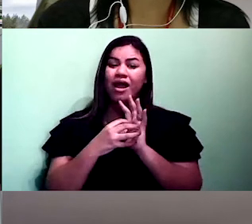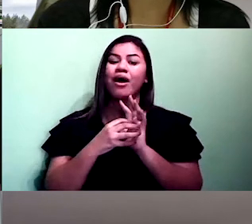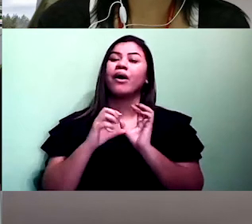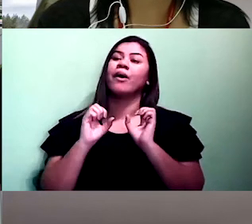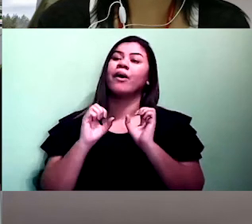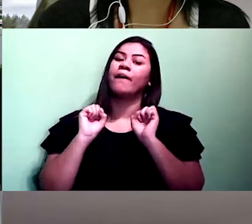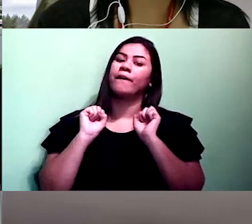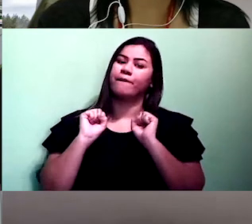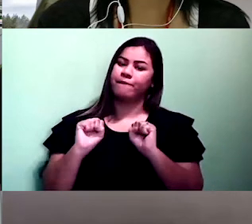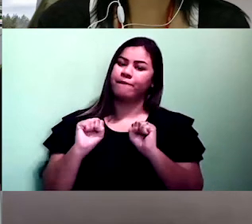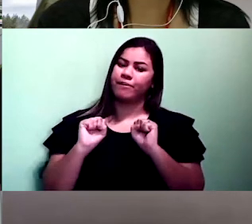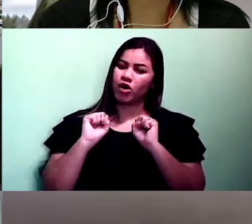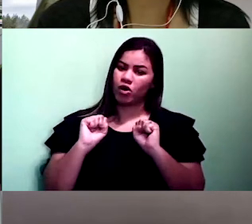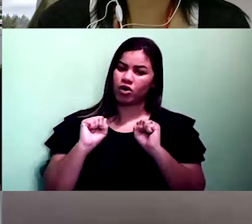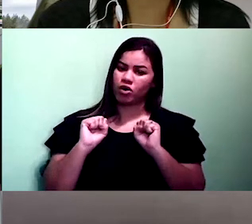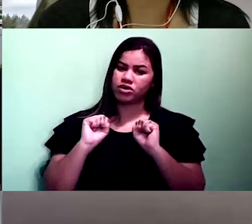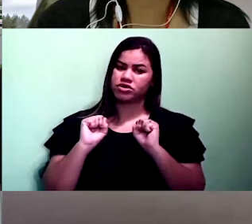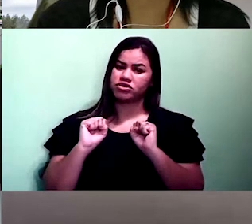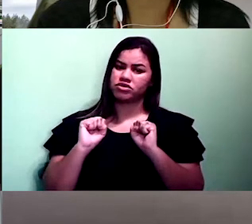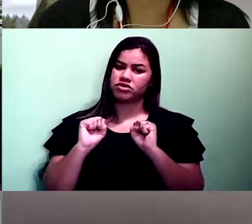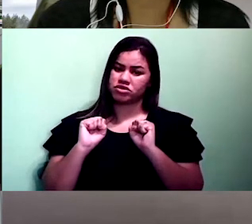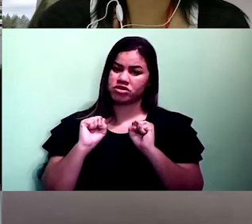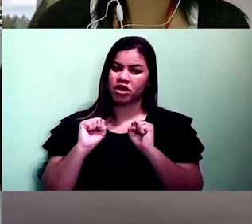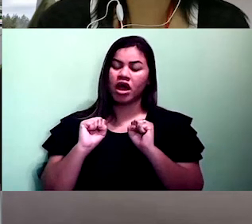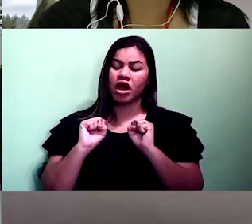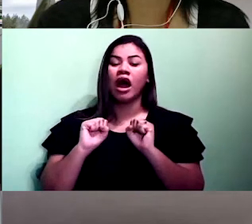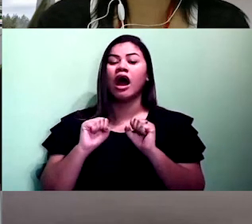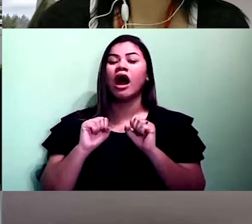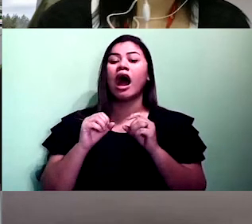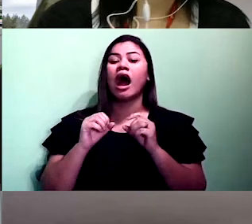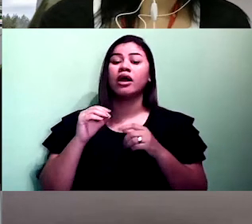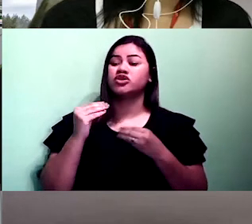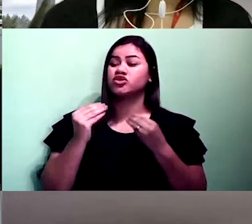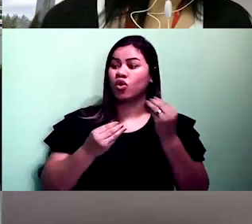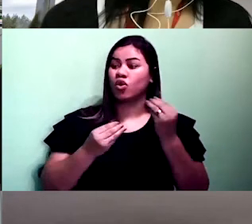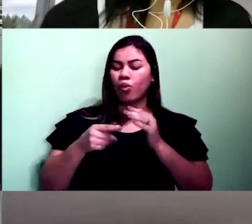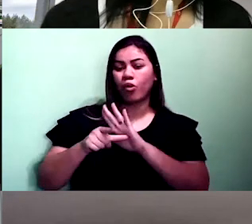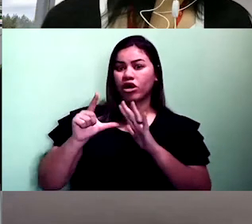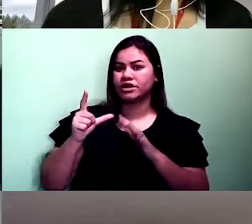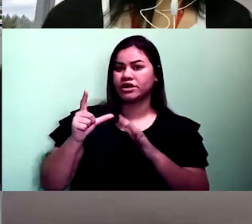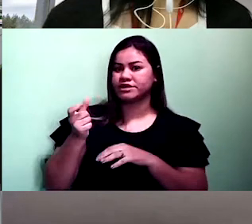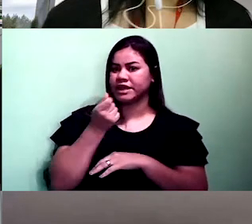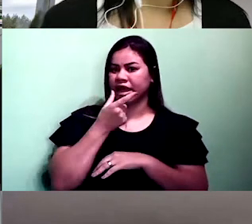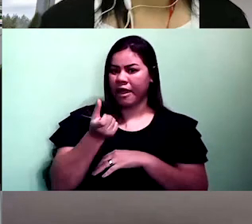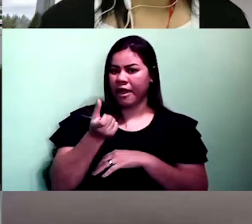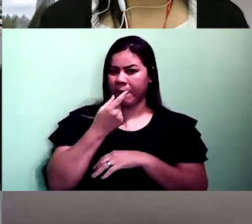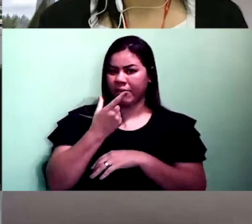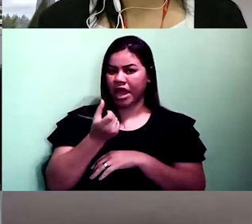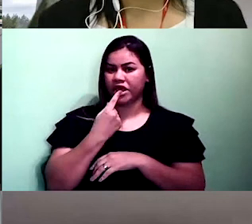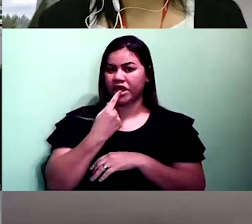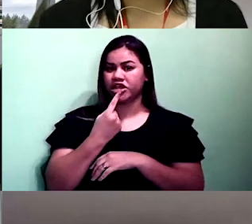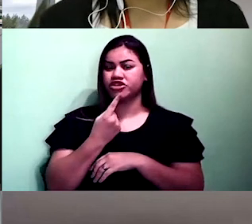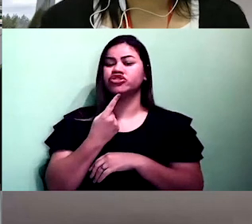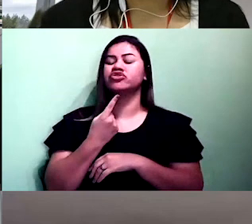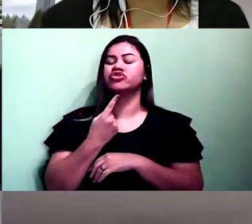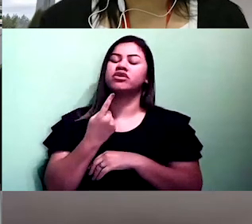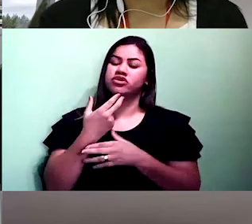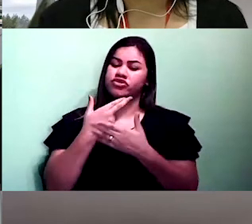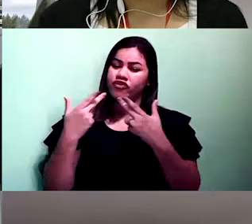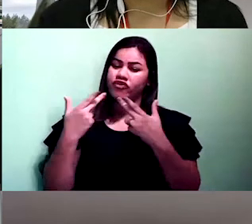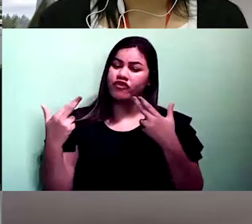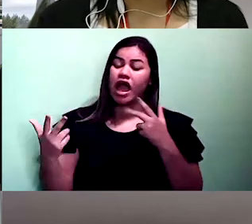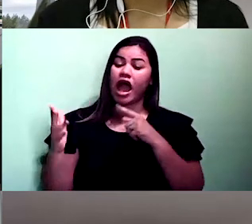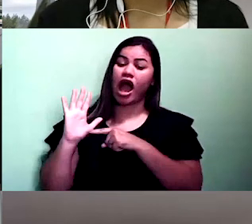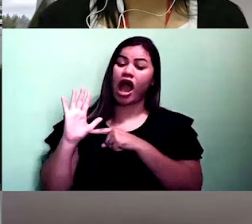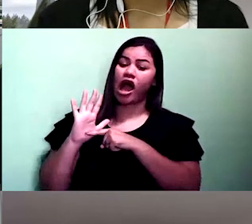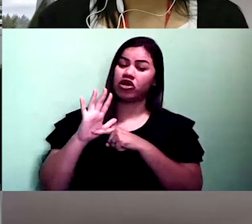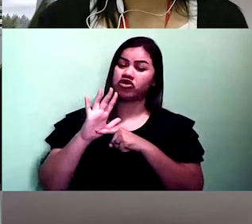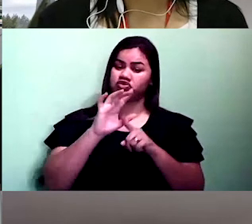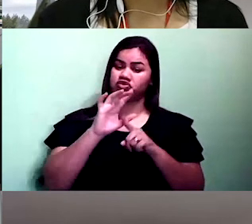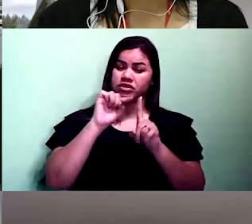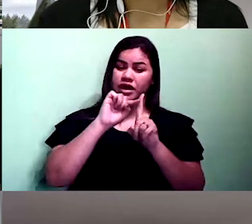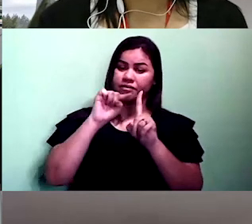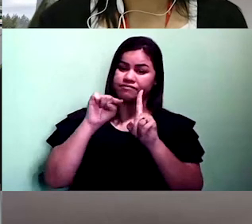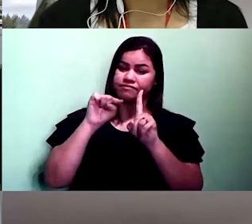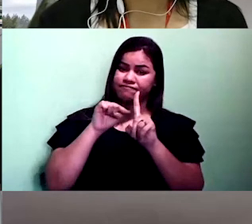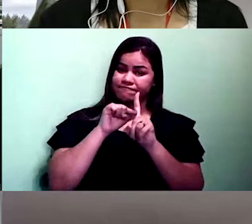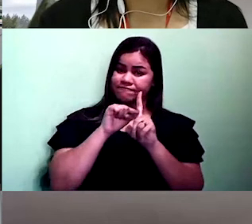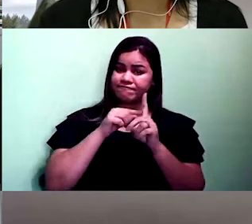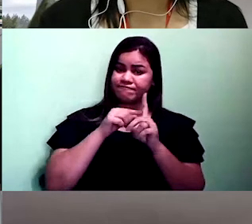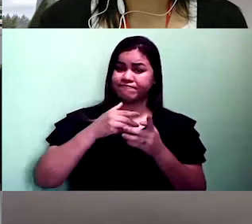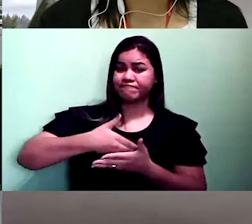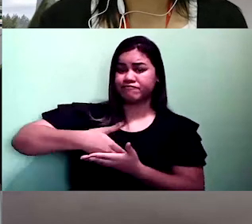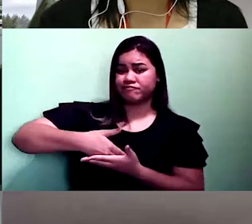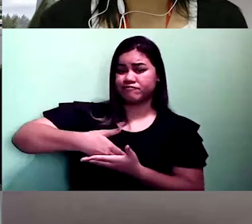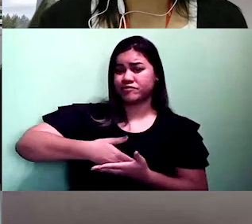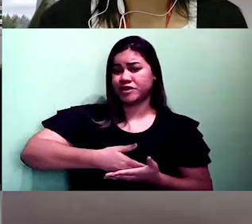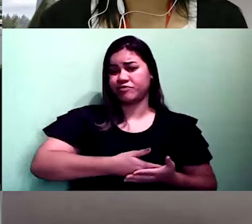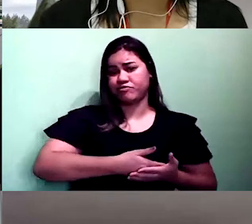Os retrovirais, durante a gestação, no sentido de proteger o seu feto, tá? Que pode até